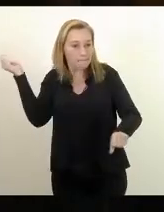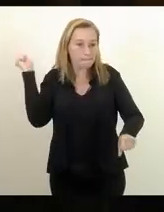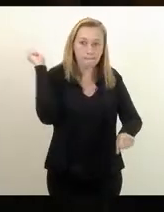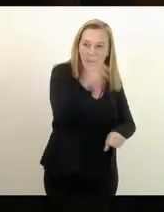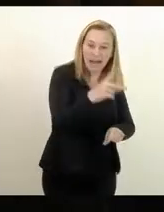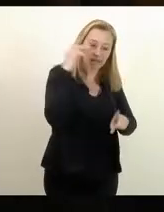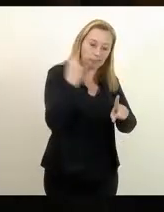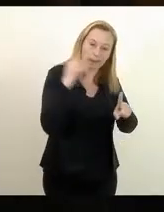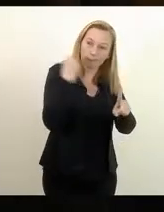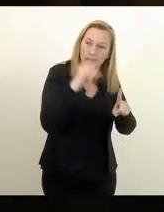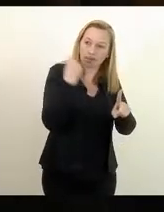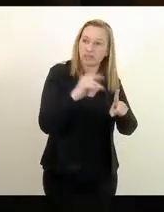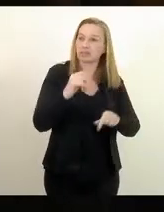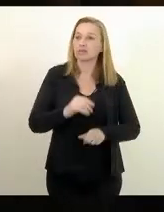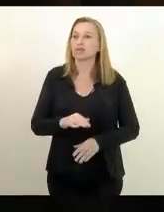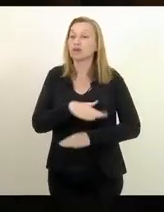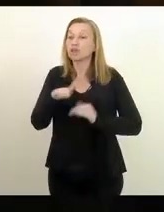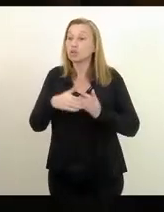publicamente.